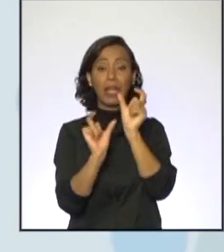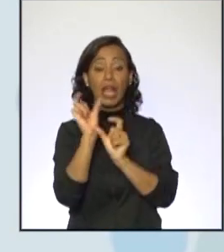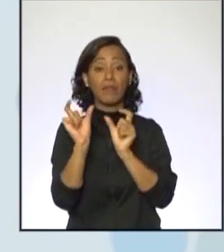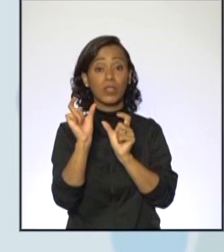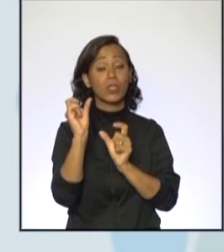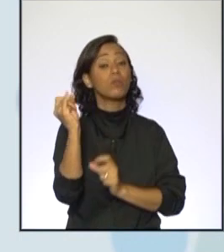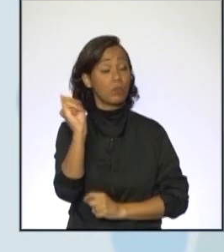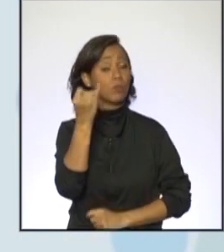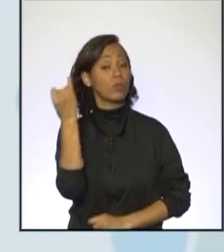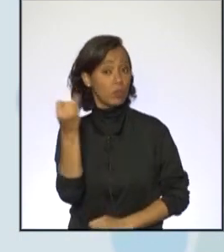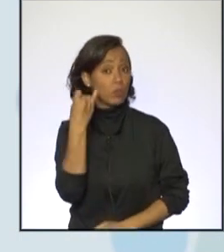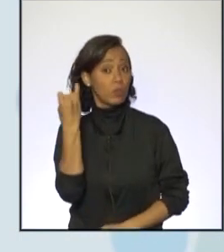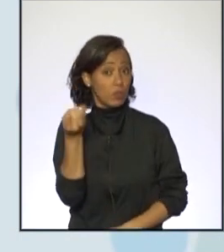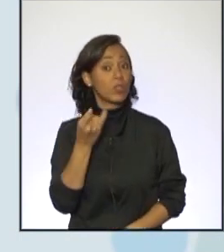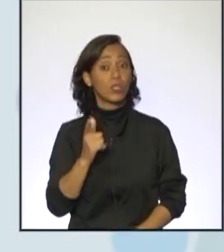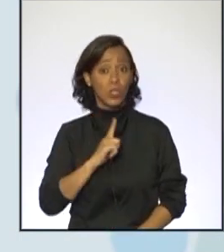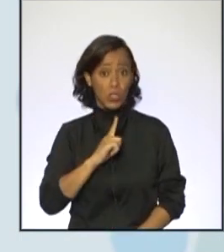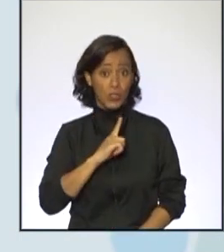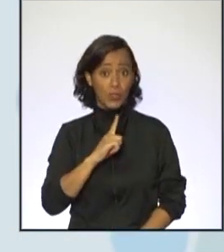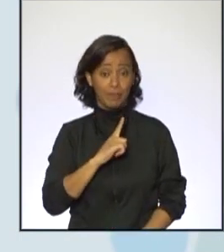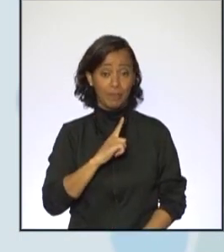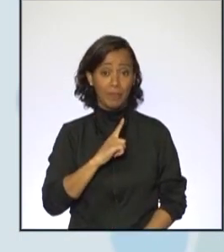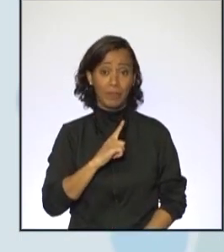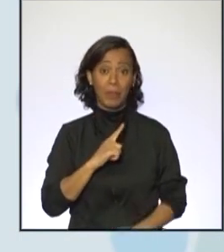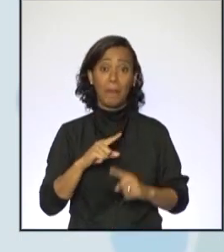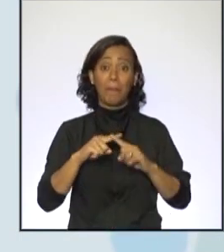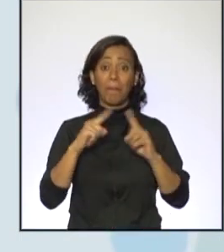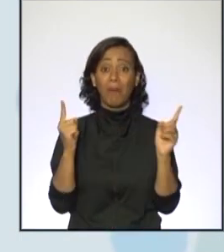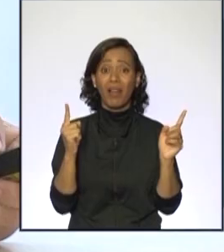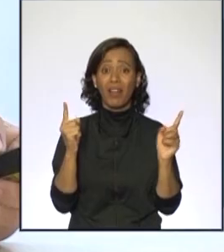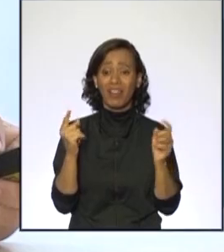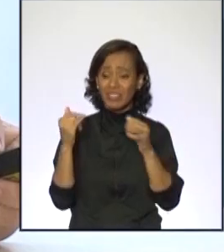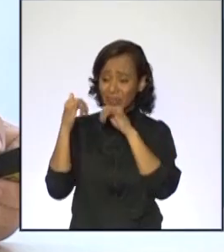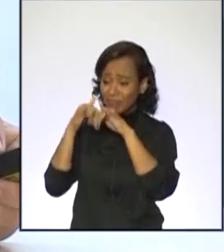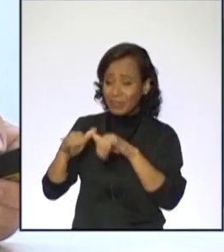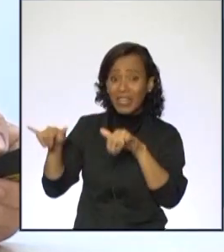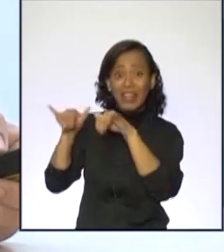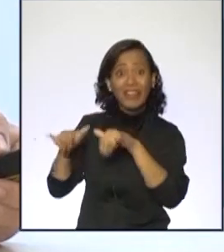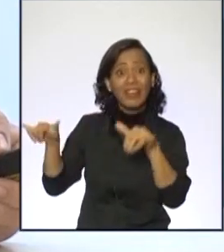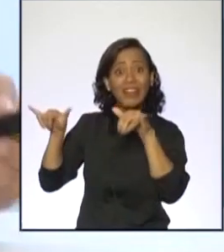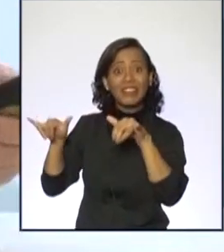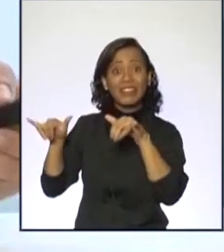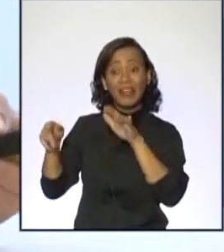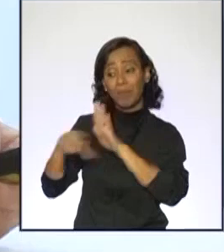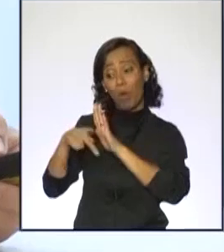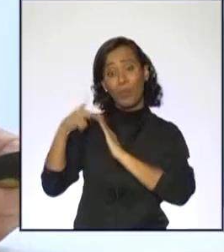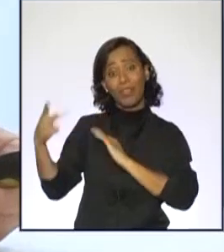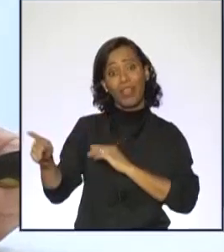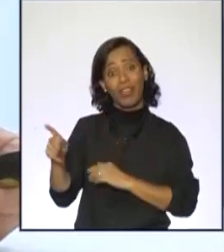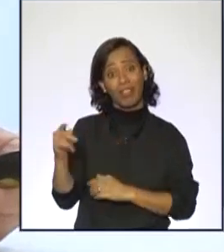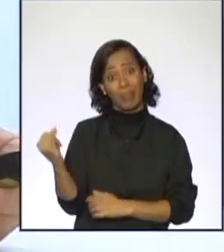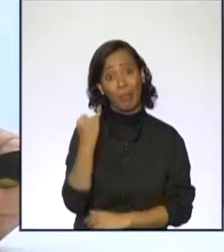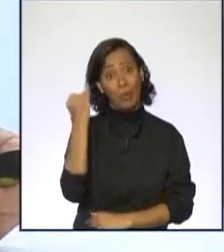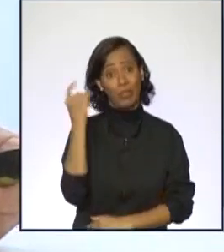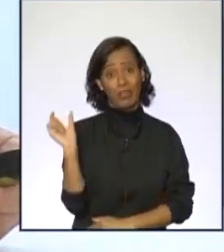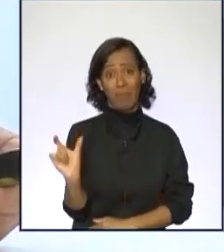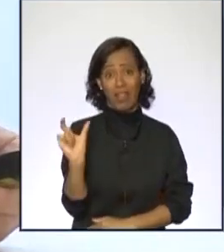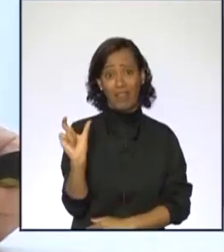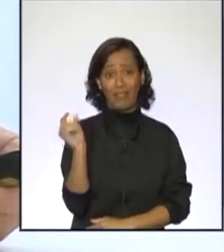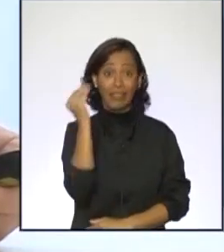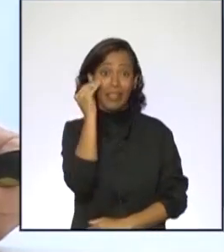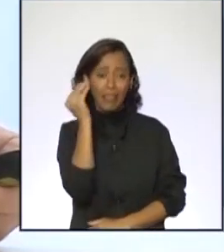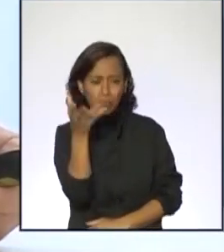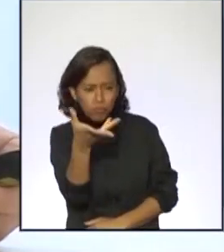importantes para quem produziu o cartaz publicitário. Tá? Para a E gente aí, tentar até convencer, né? A isso,